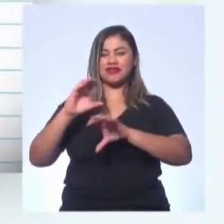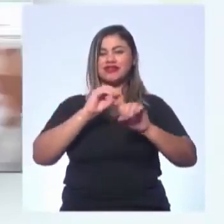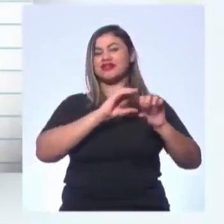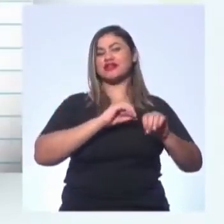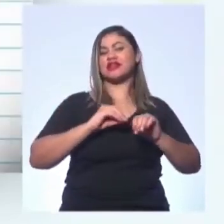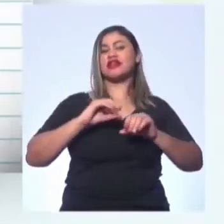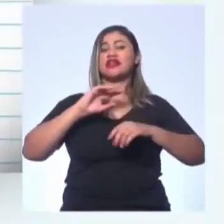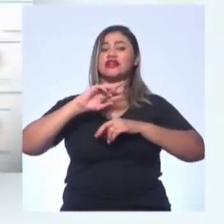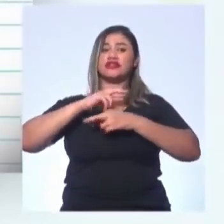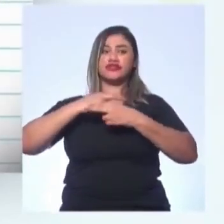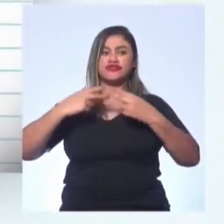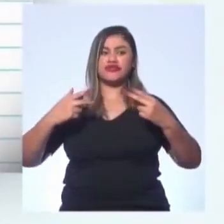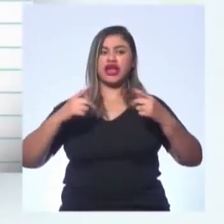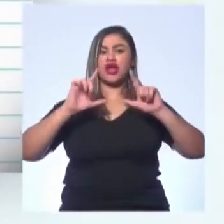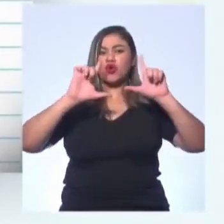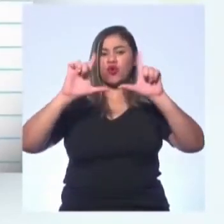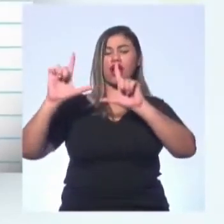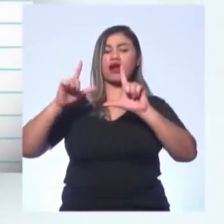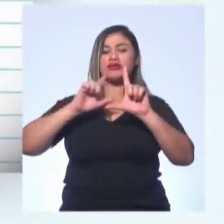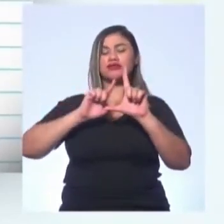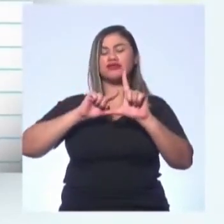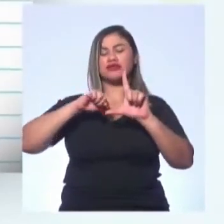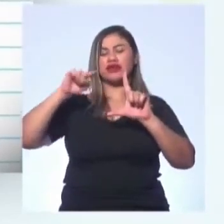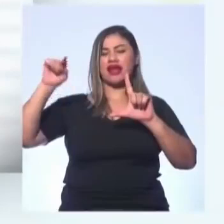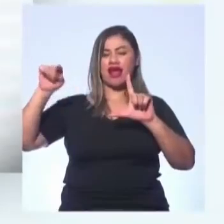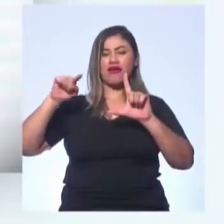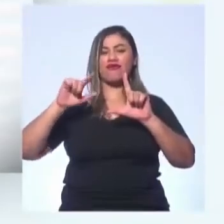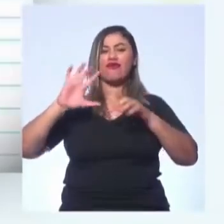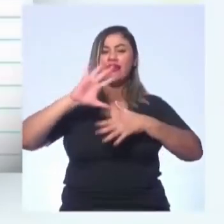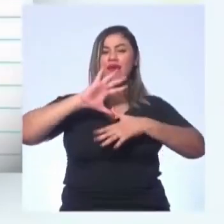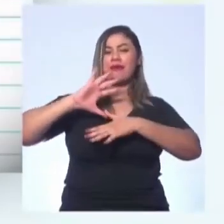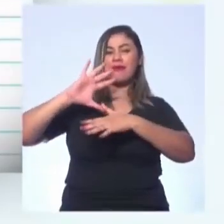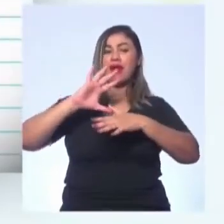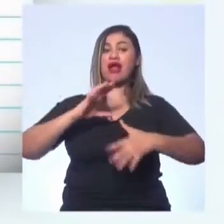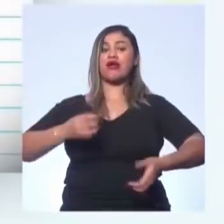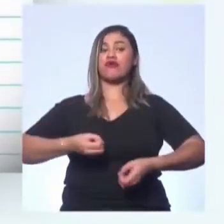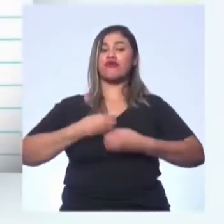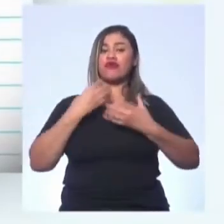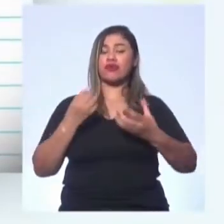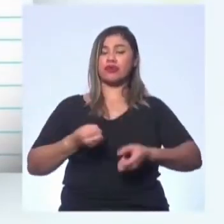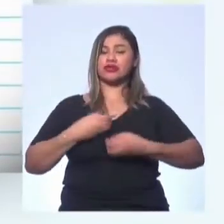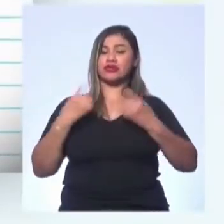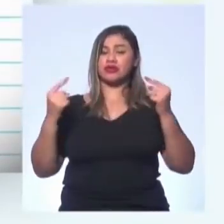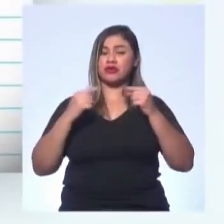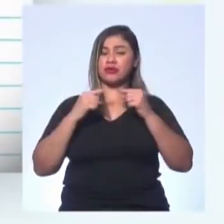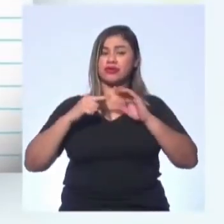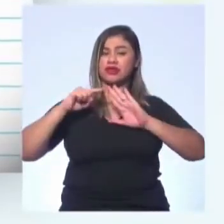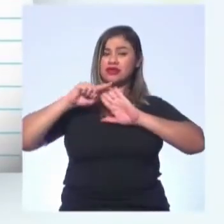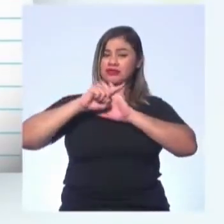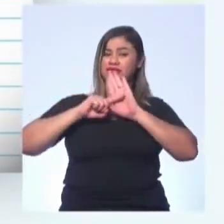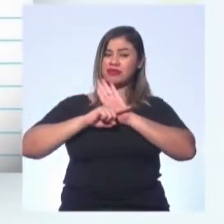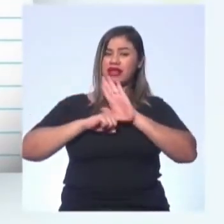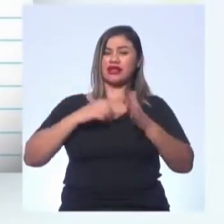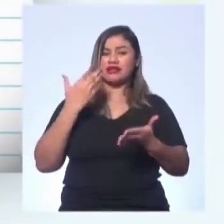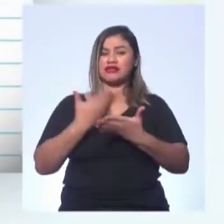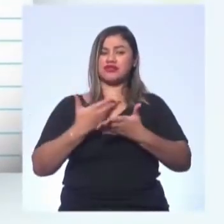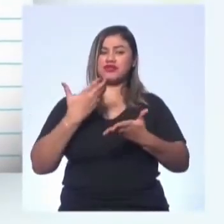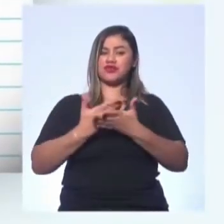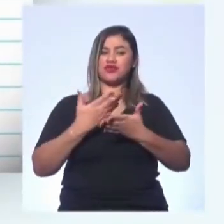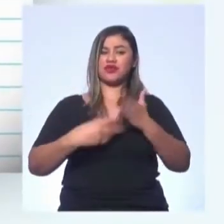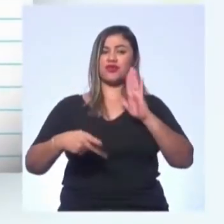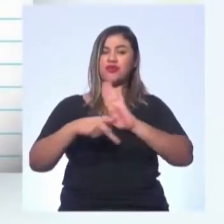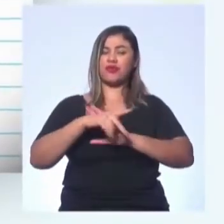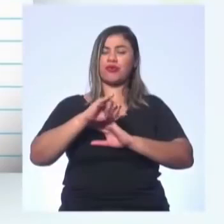contendo ainda diversos quadros, gráficos e mapas. Os dados ali contidos foram obtidos por meio de pesquisas e estudos realizados pelo